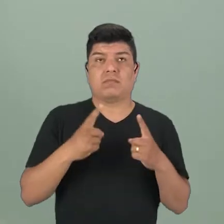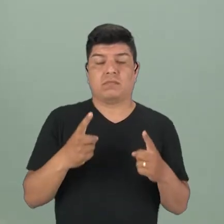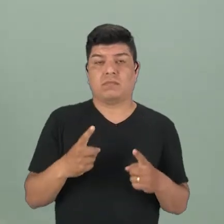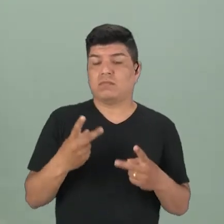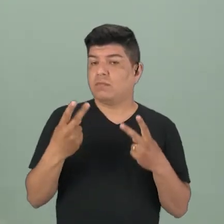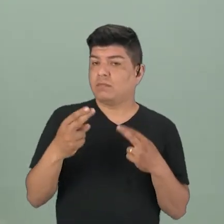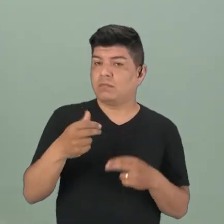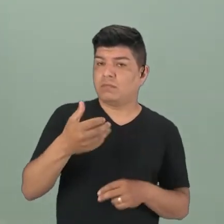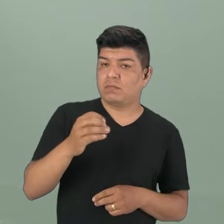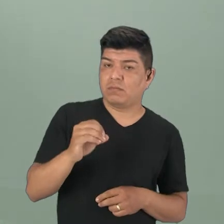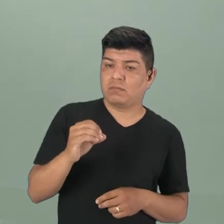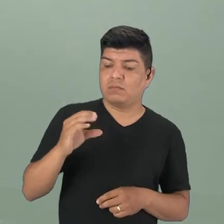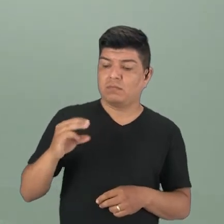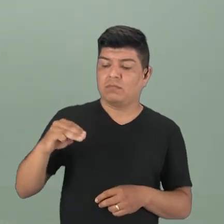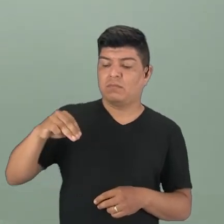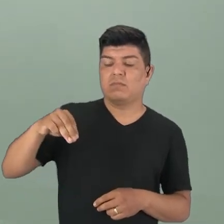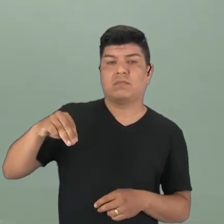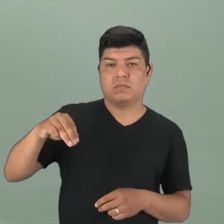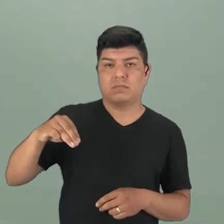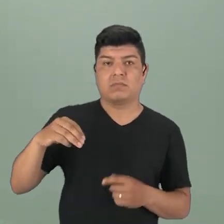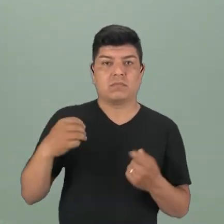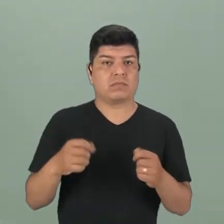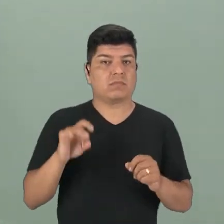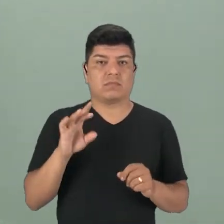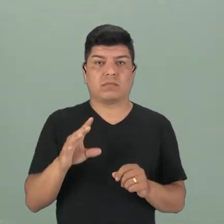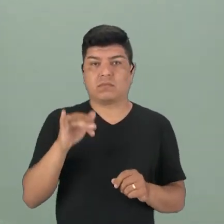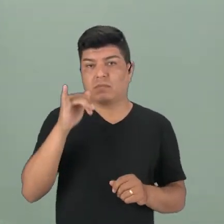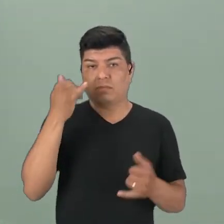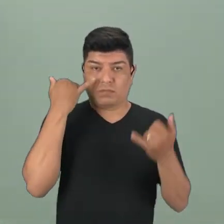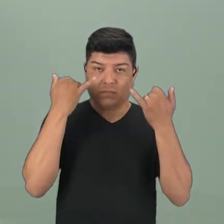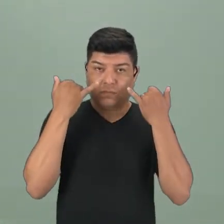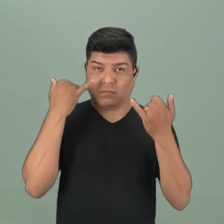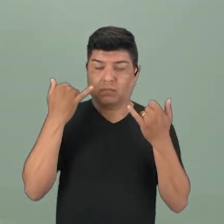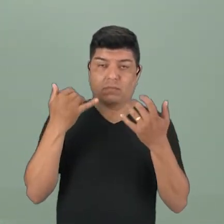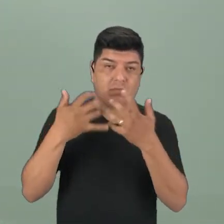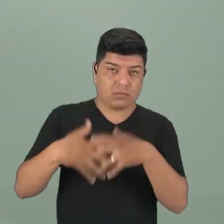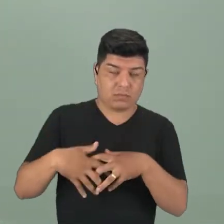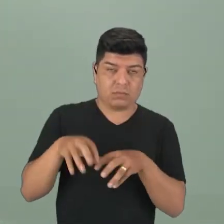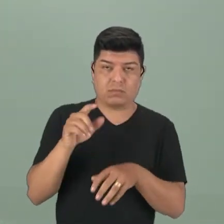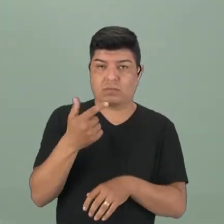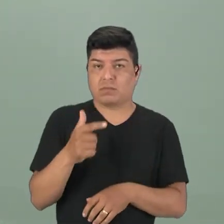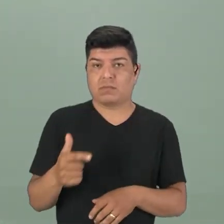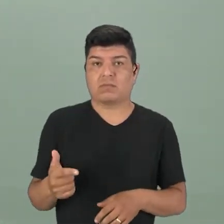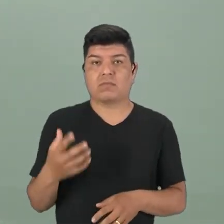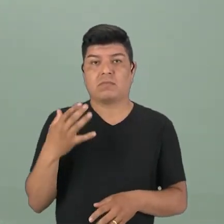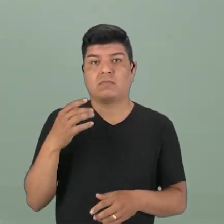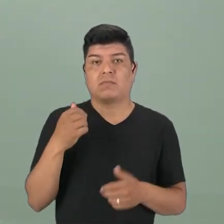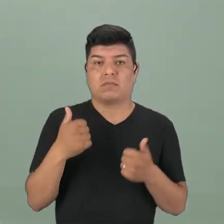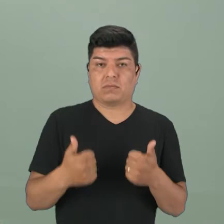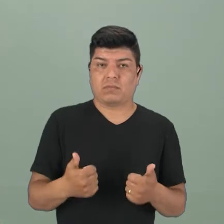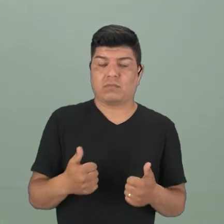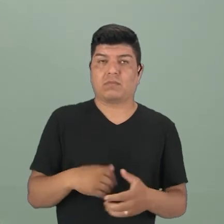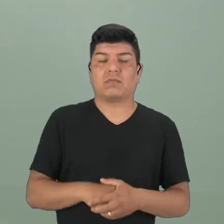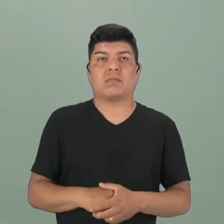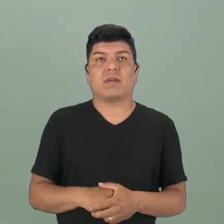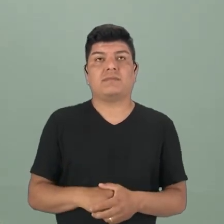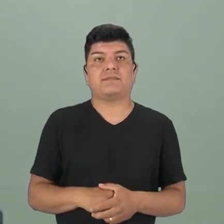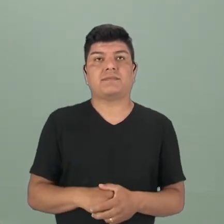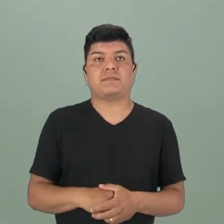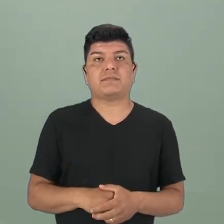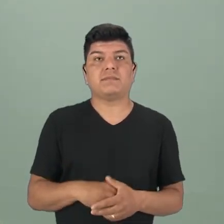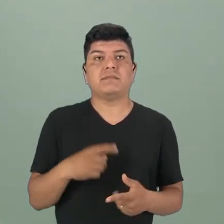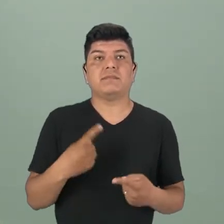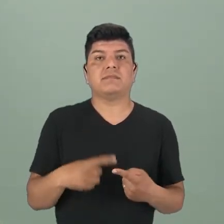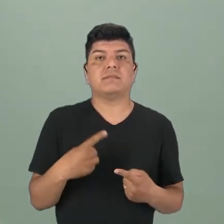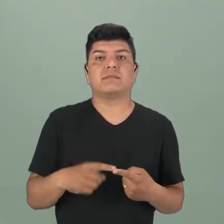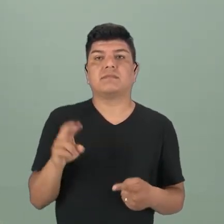10 centímetros, tá bom? Só precisa lembrar dessa informação para você não ficar também sem saber o que é isso. Por